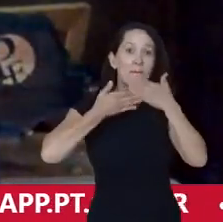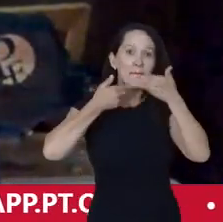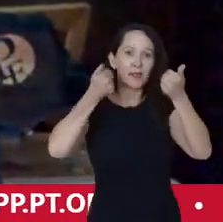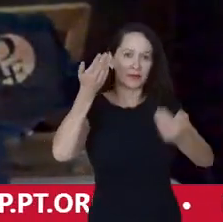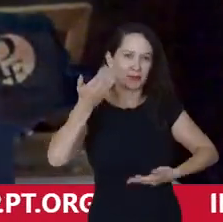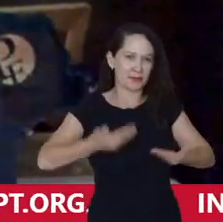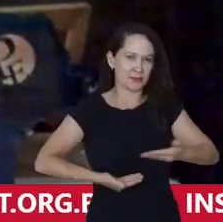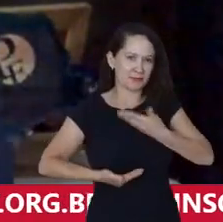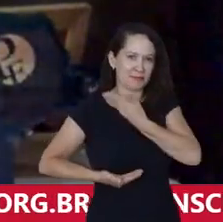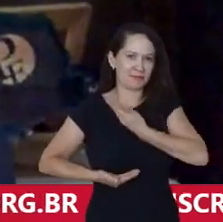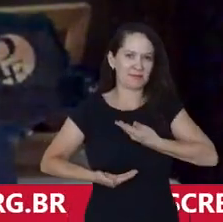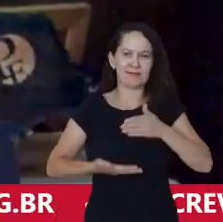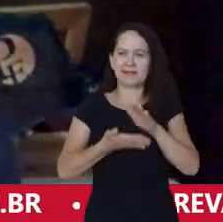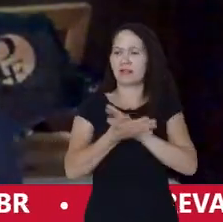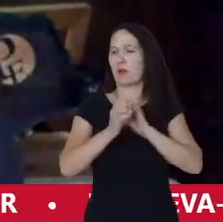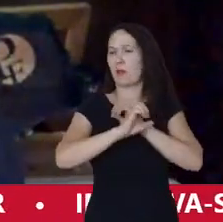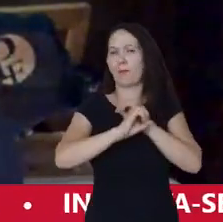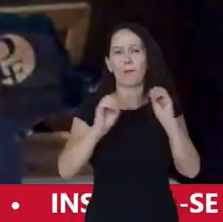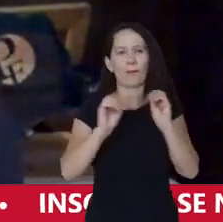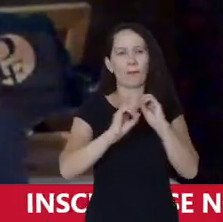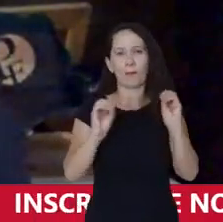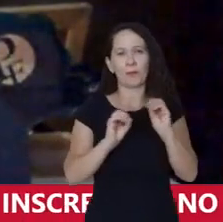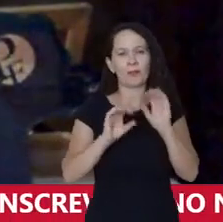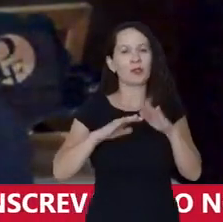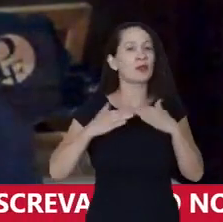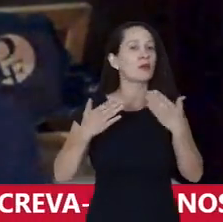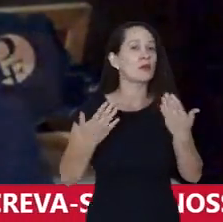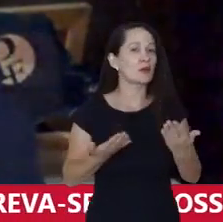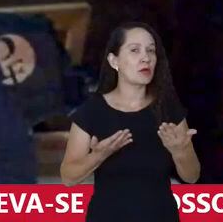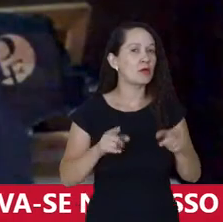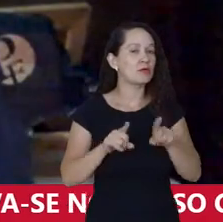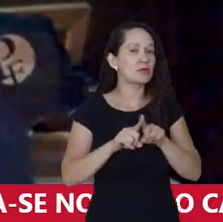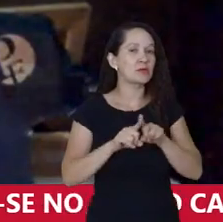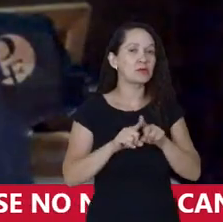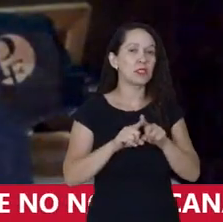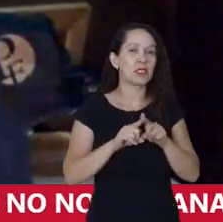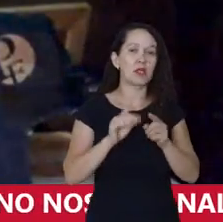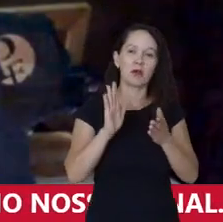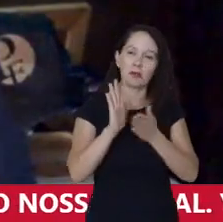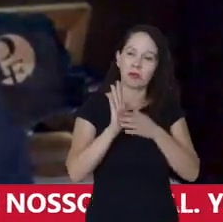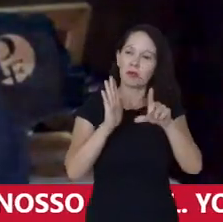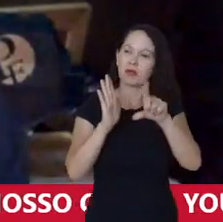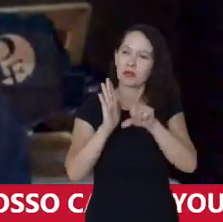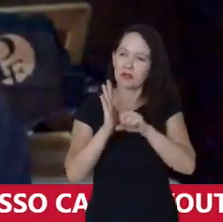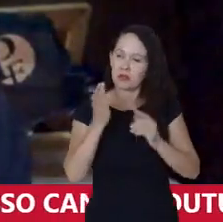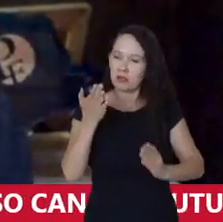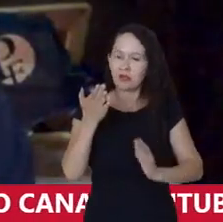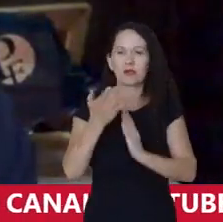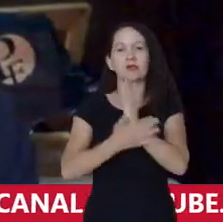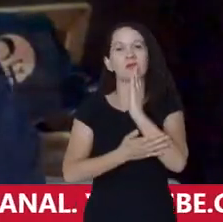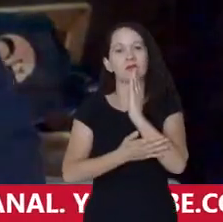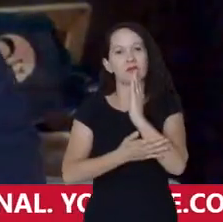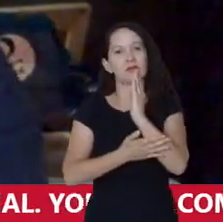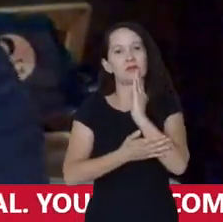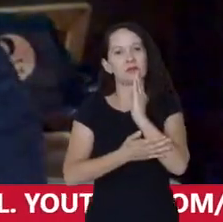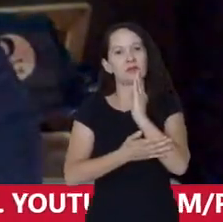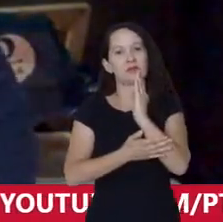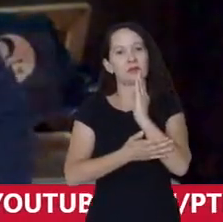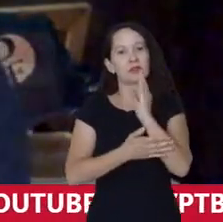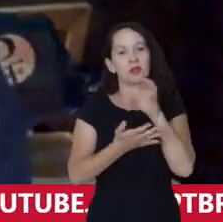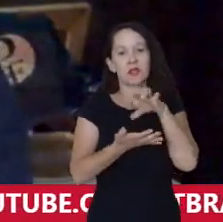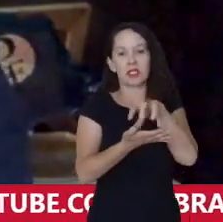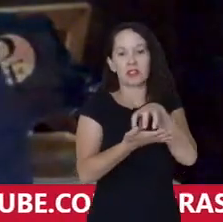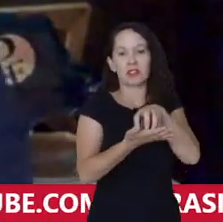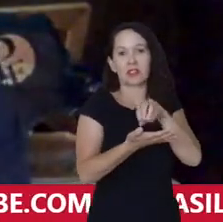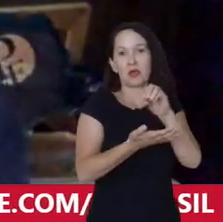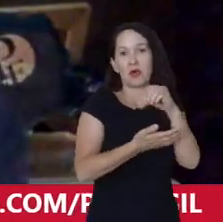público? Nenhuma. Qual das grandes medidas aprovadas pelo Centrão,